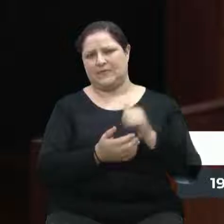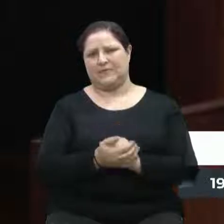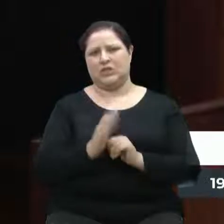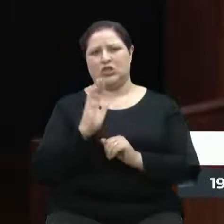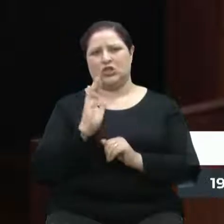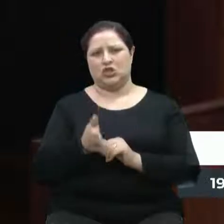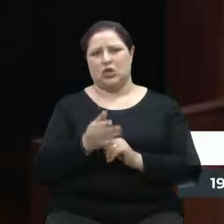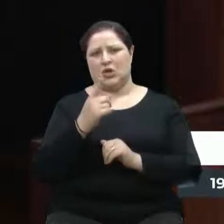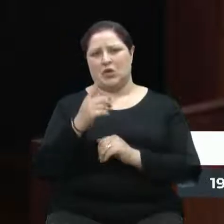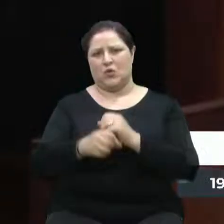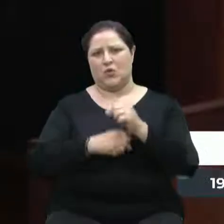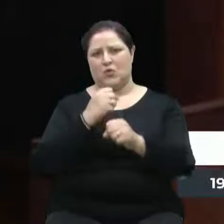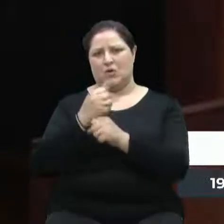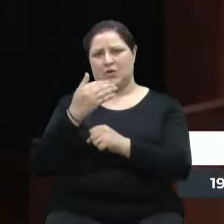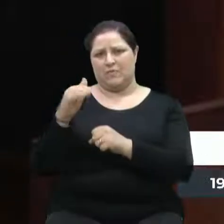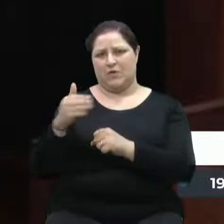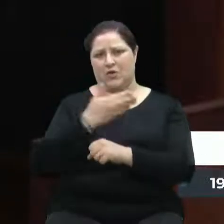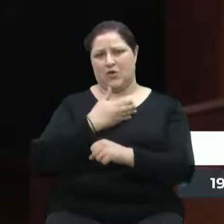ano e meio do governo Adiló.